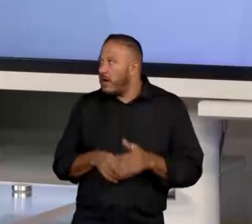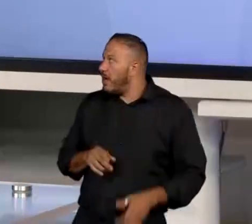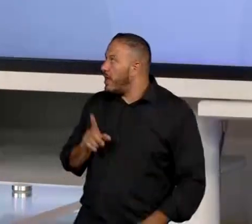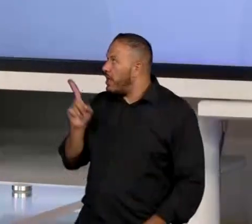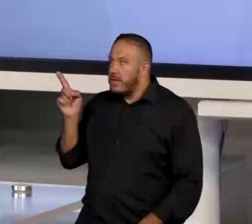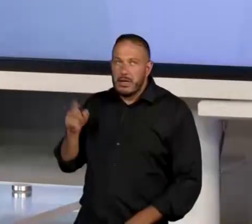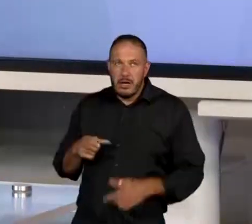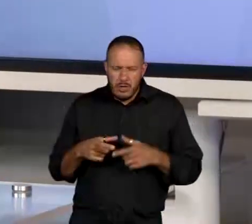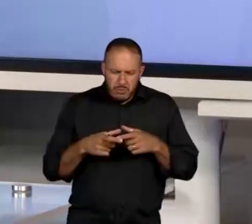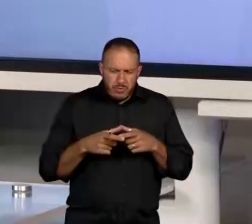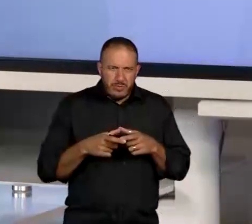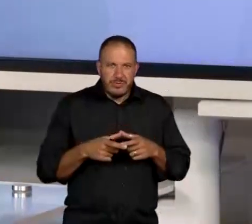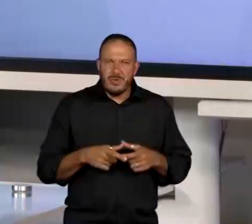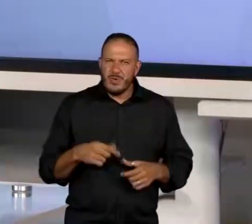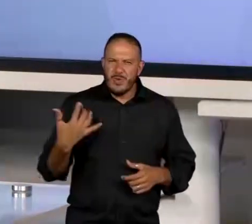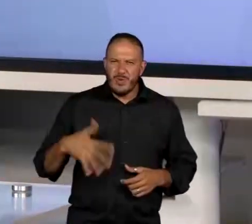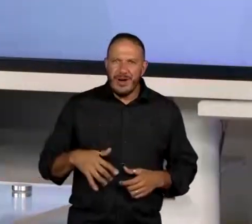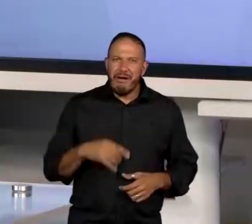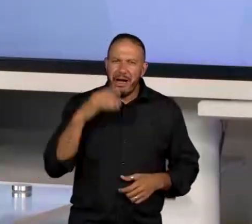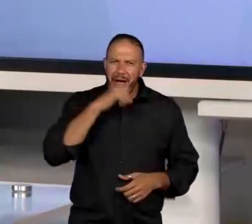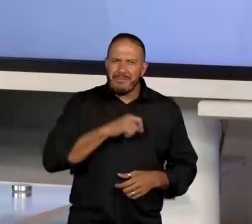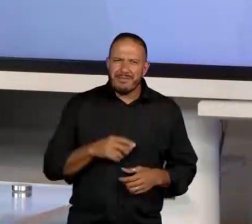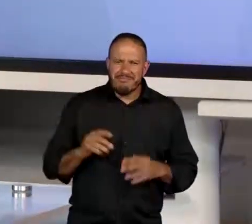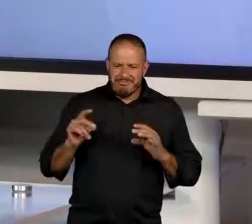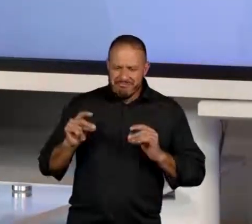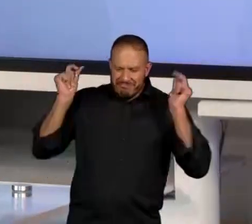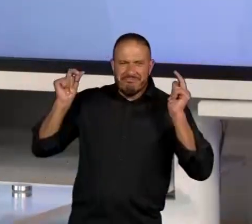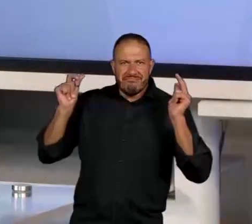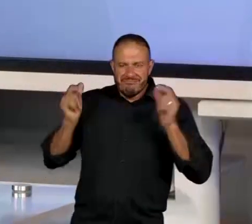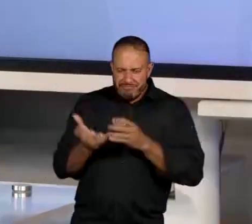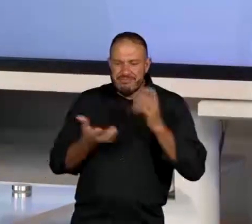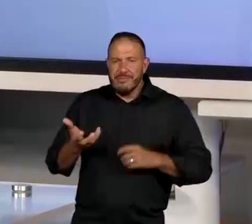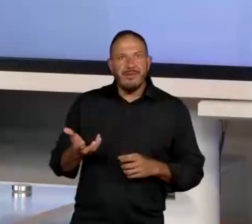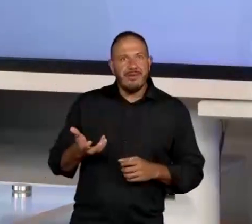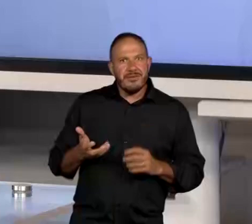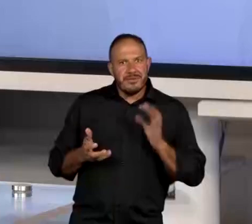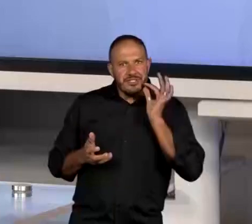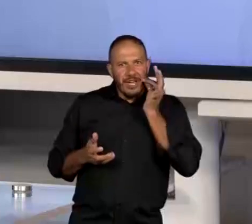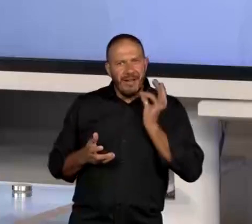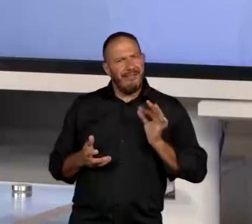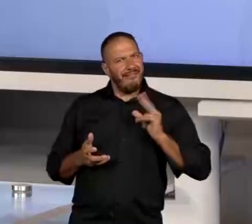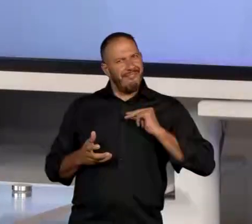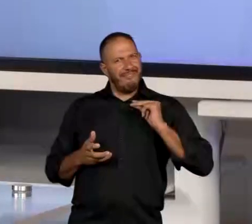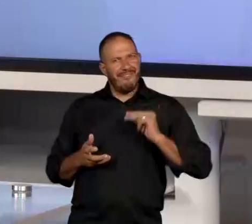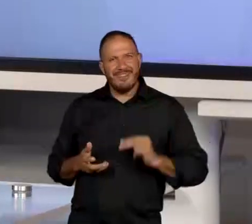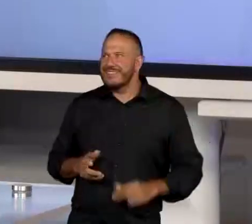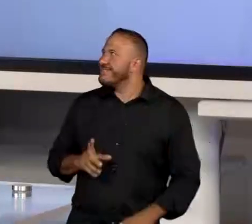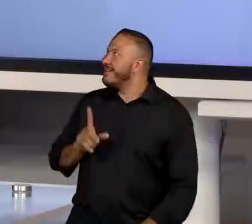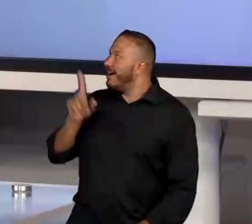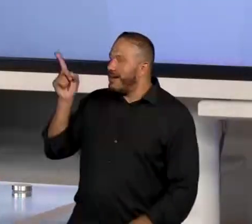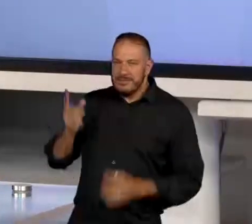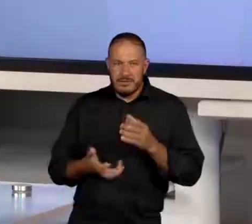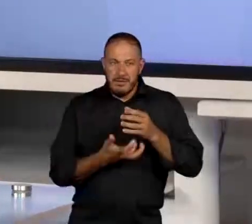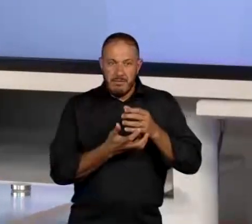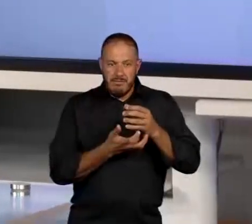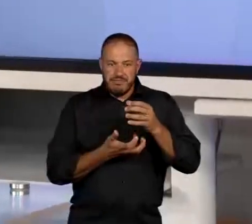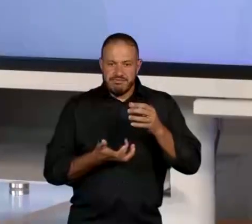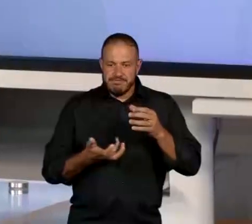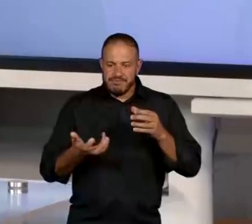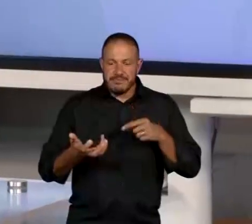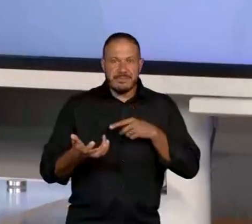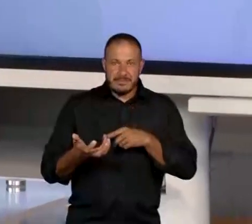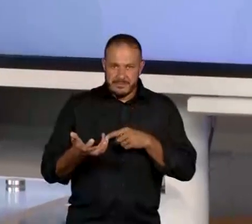pequenininho, ó como eu fui mágica, preciso só cortar, passei o dedo e tcharam! Esse fundinho aqui será a tampa da nossa